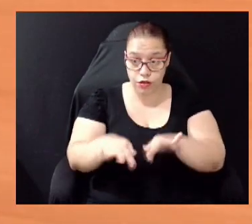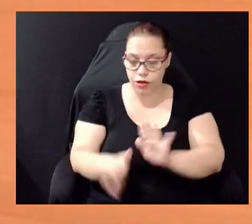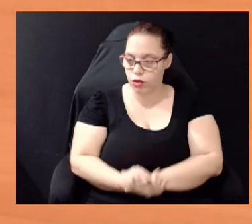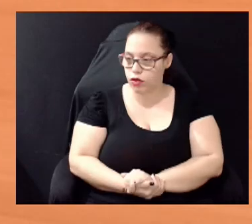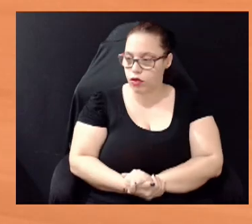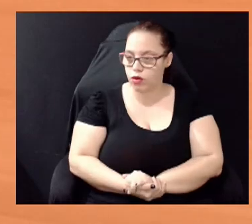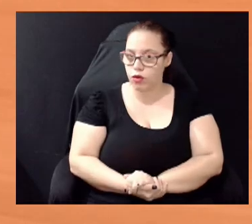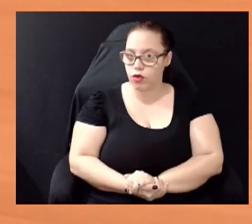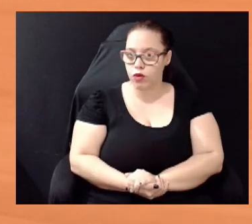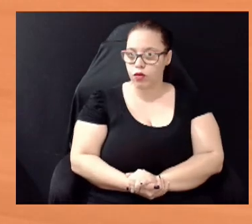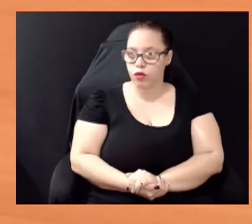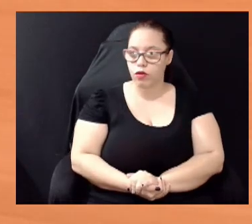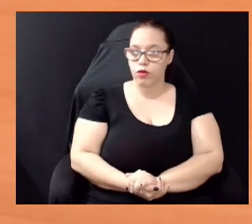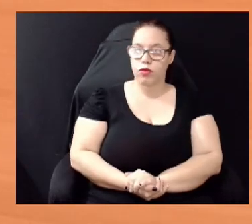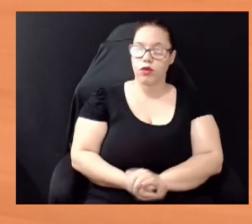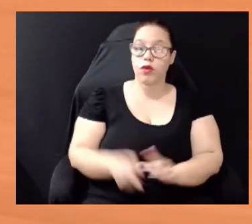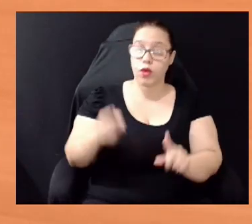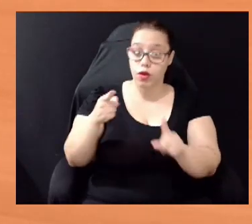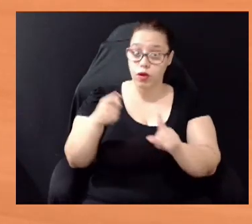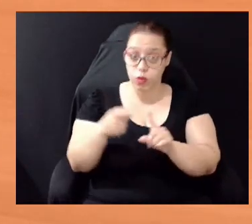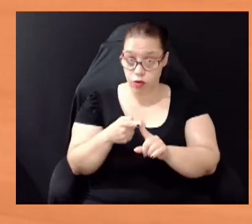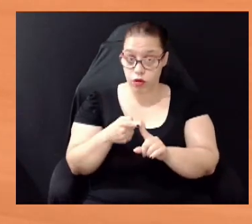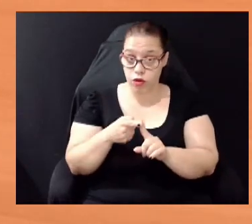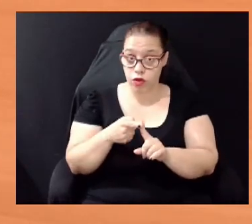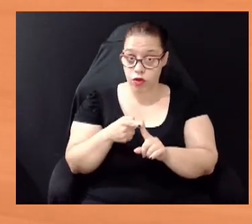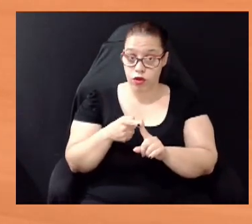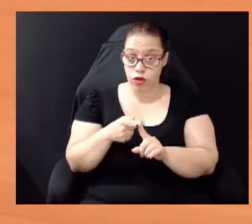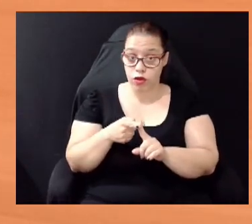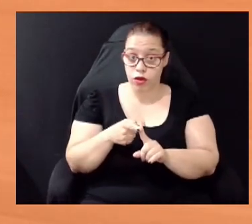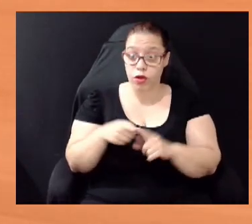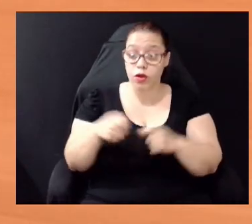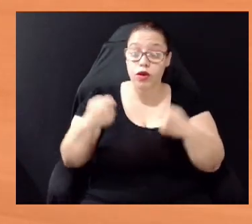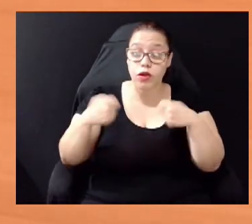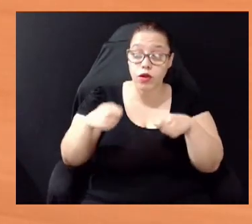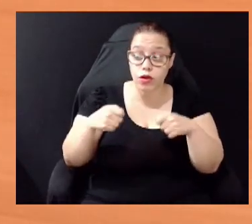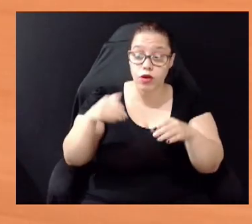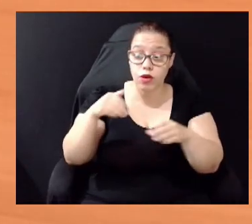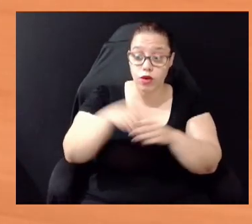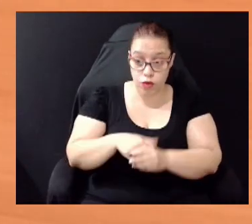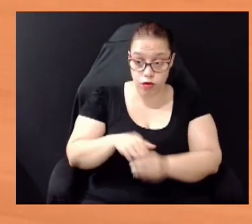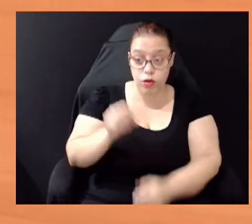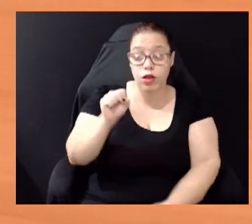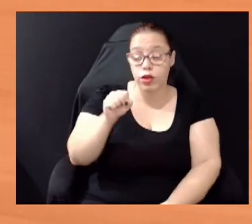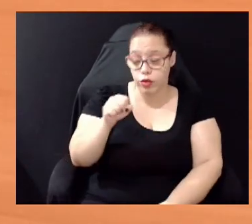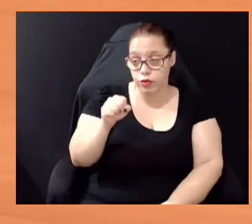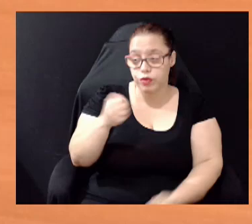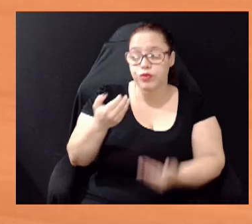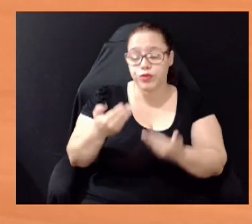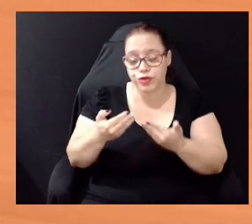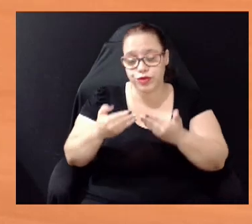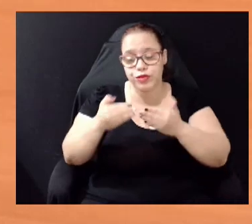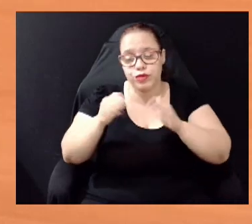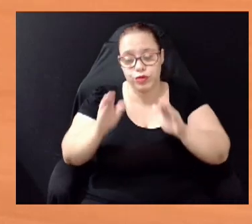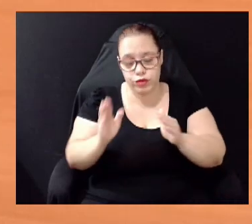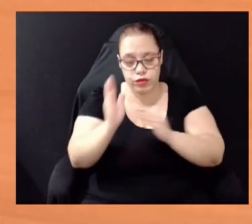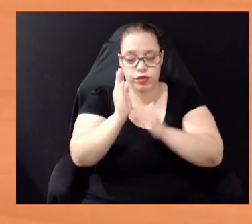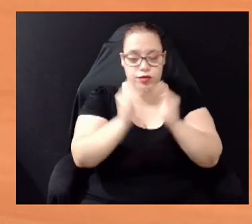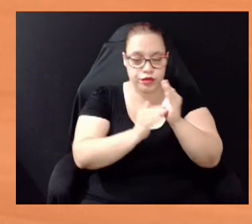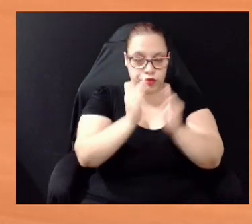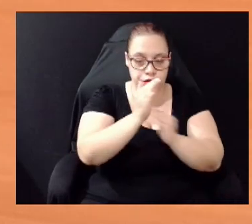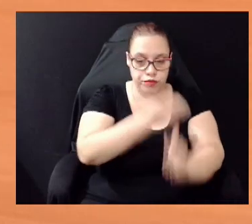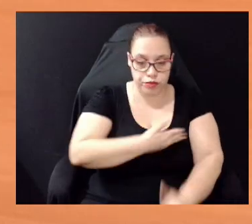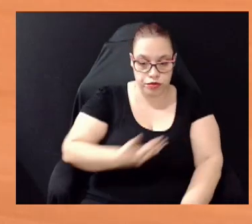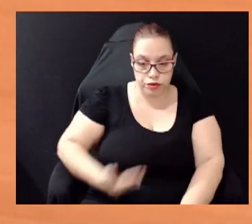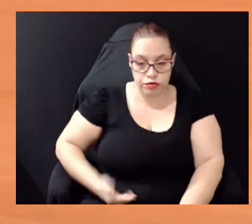que para ser mais objetivo, eu acho que o que a gente precisa lutar é isso, tem que ter a abertura dos concursos públicos para que a gente consiga